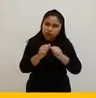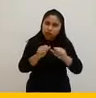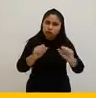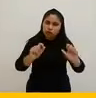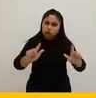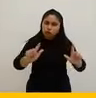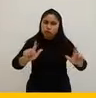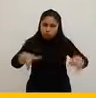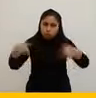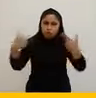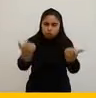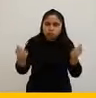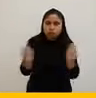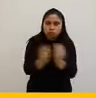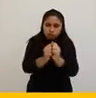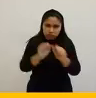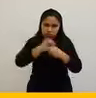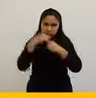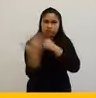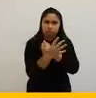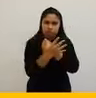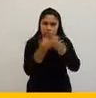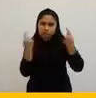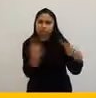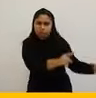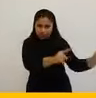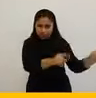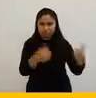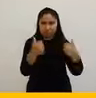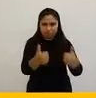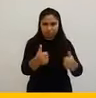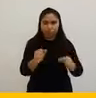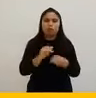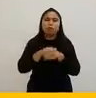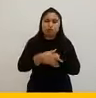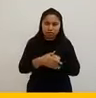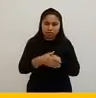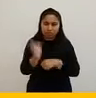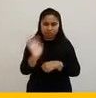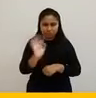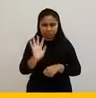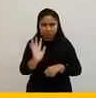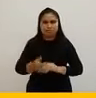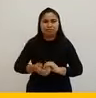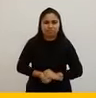luta do combate ao coronavírus. Boa noite e até mais.